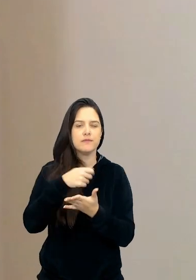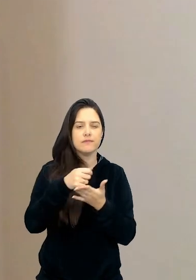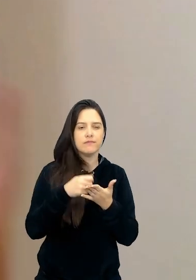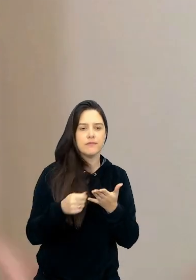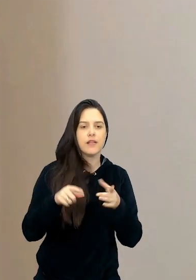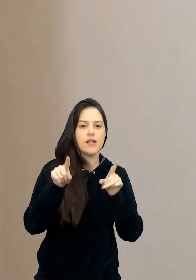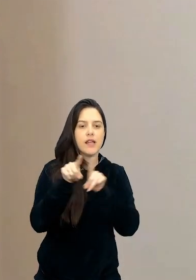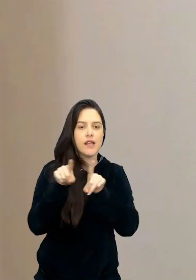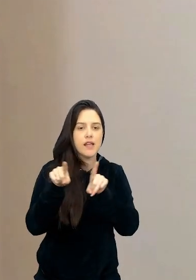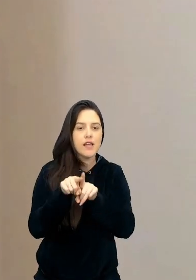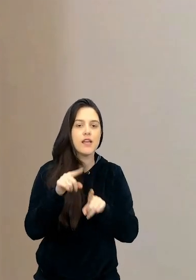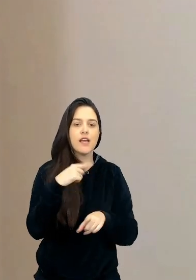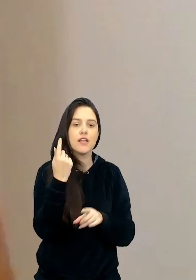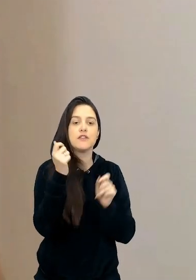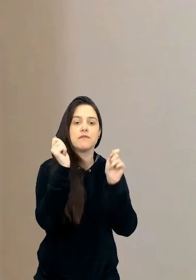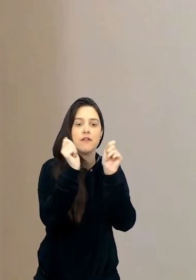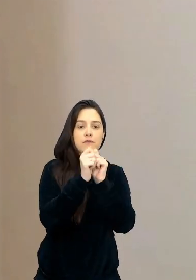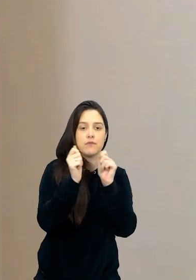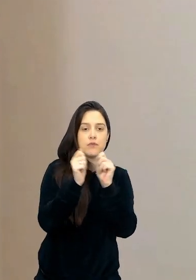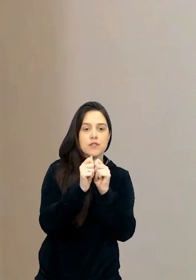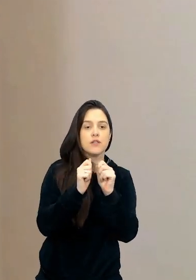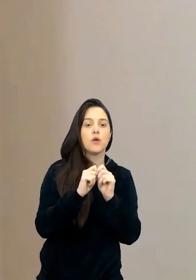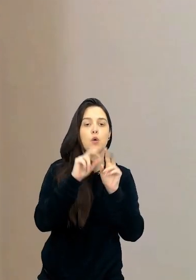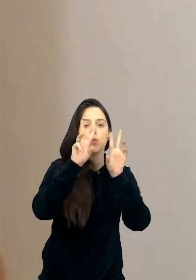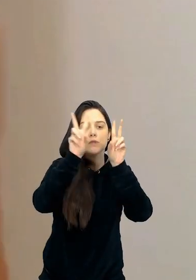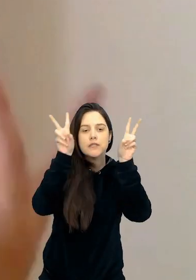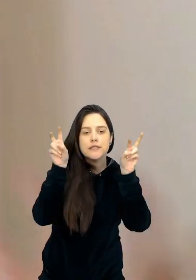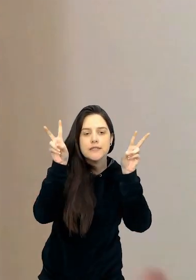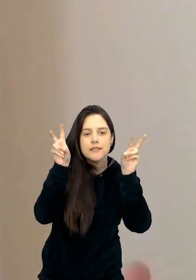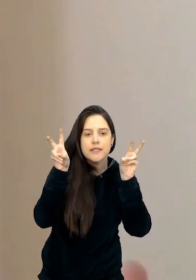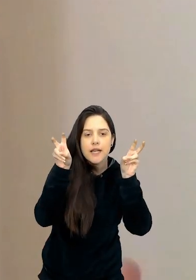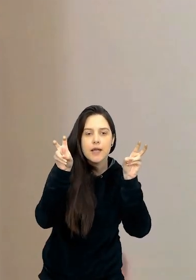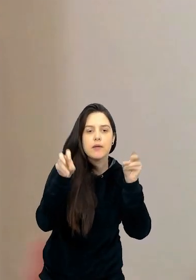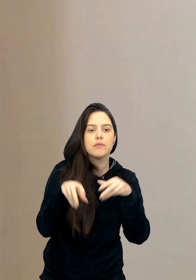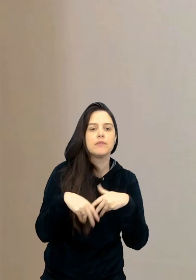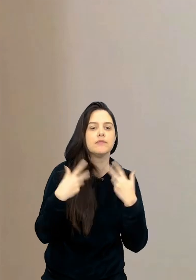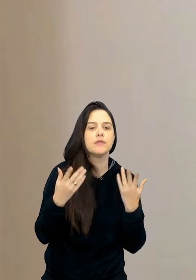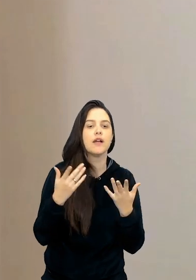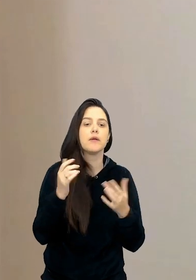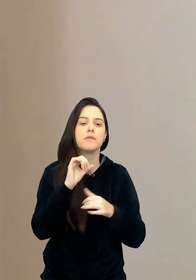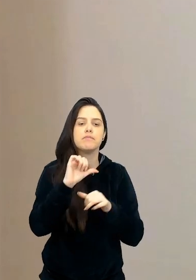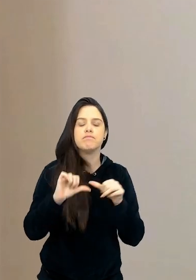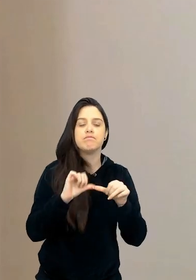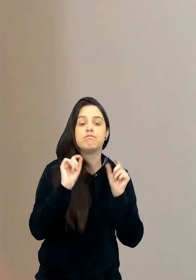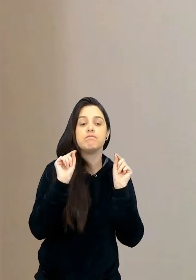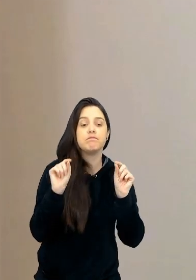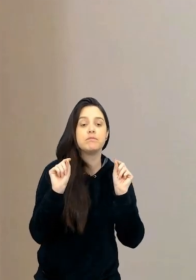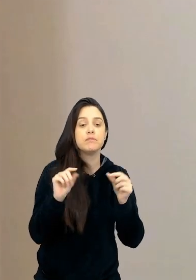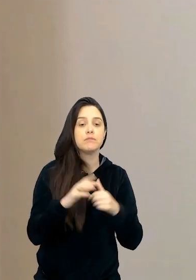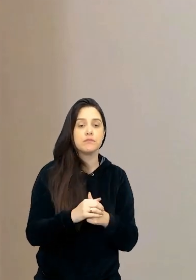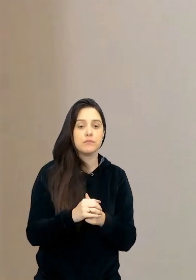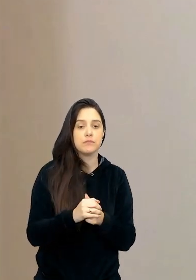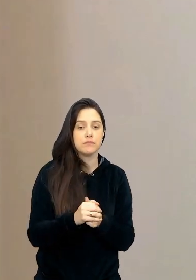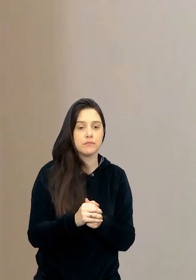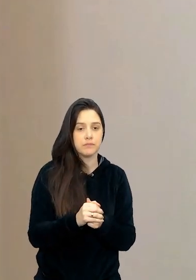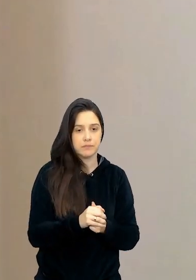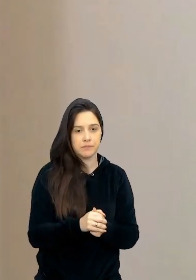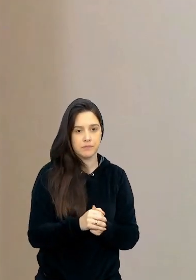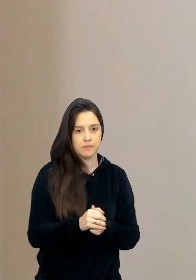e também a gente vai trazer o tema, né, que está sendo abordado da formação de